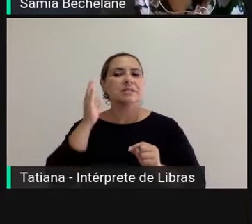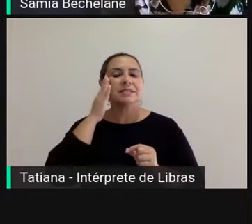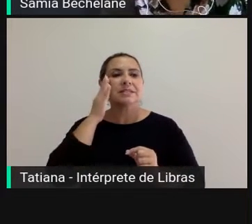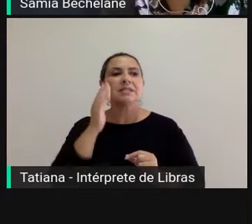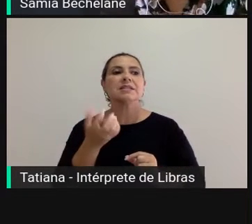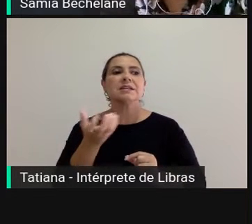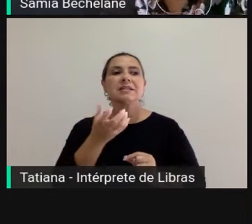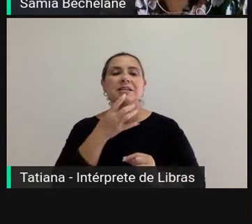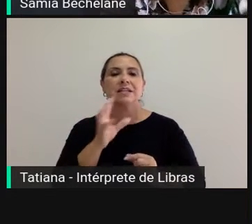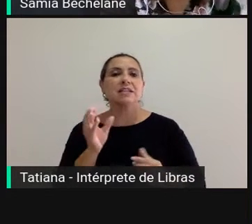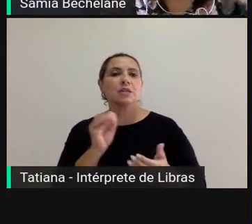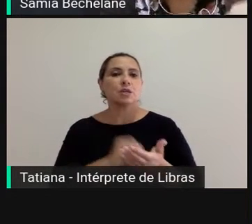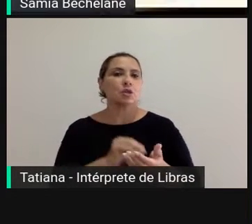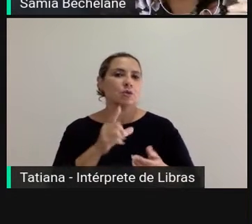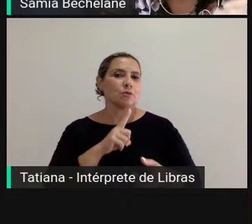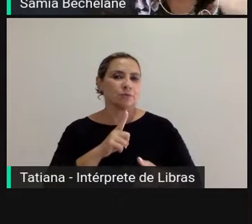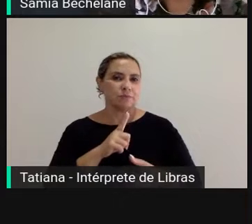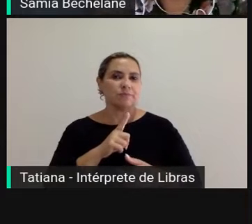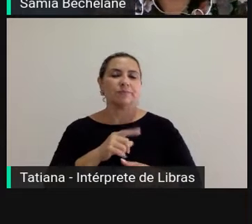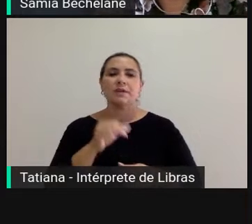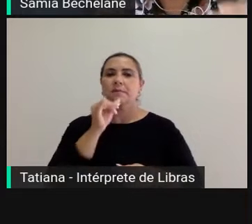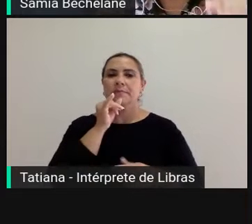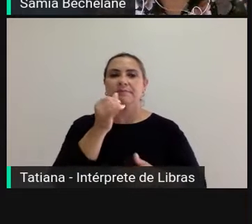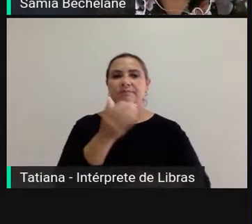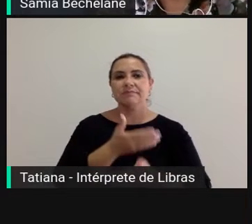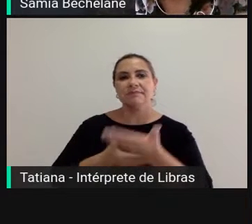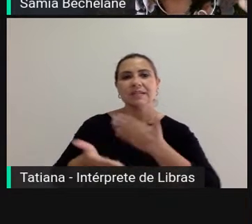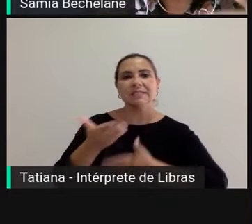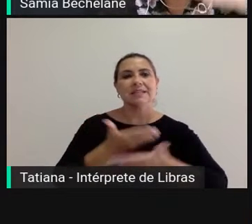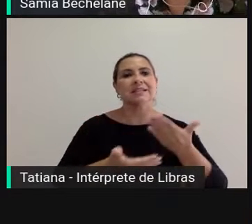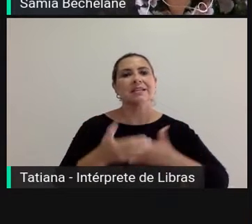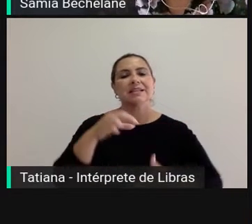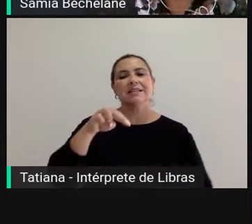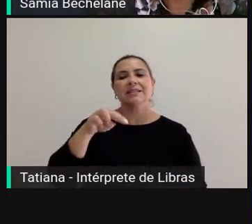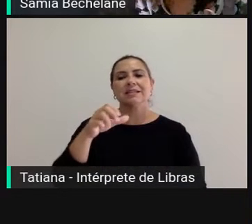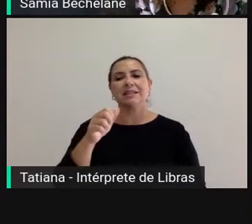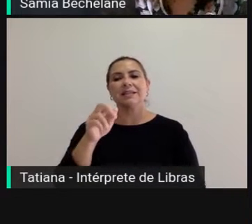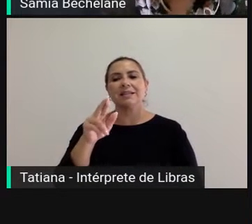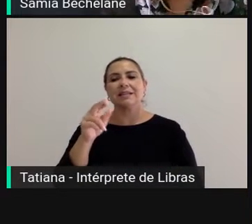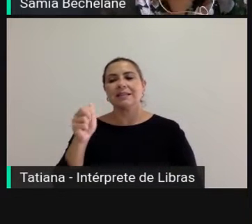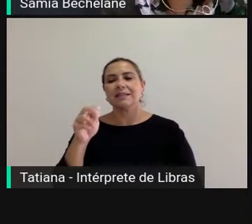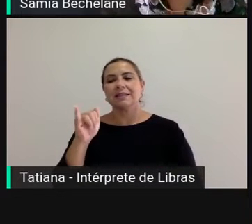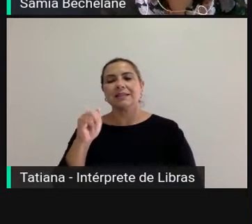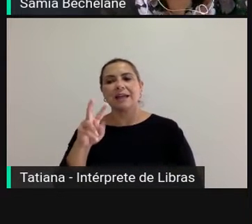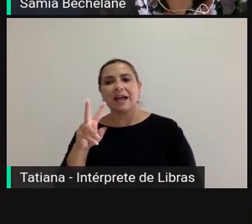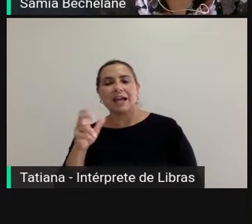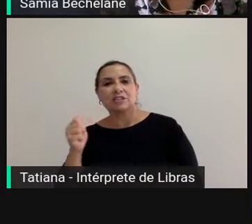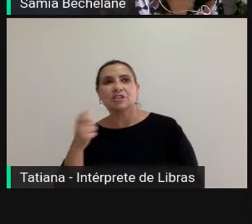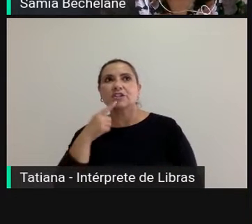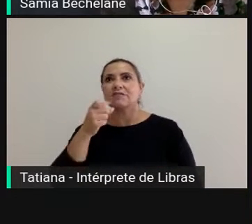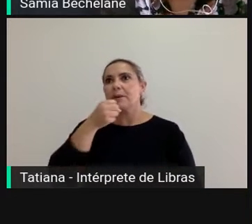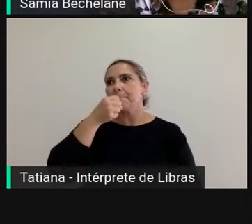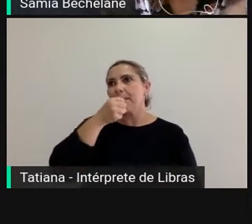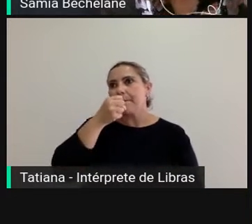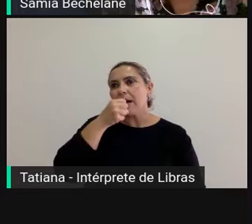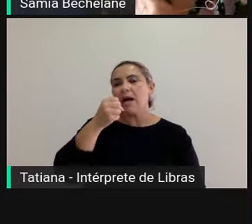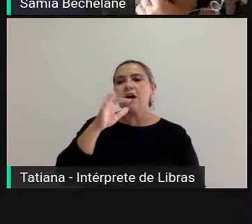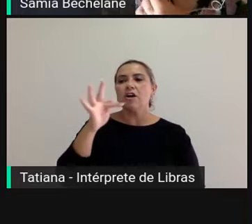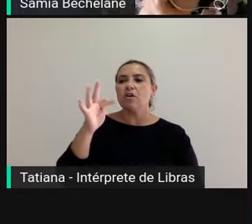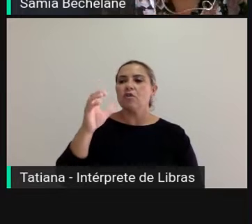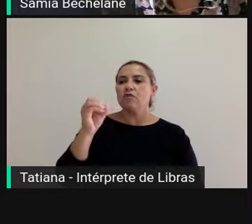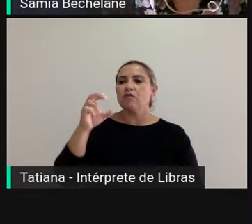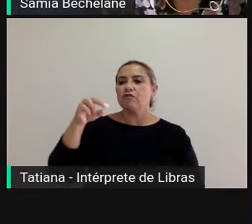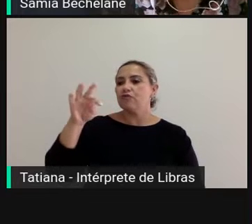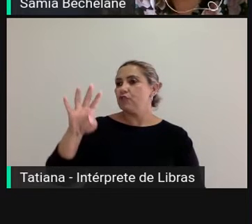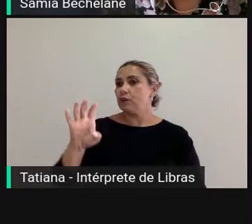tentando preencher ali, né? Tanto em relação à narrativa, a enquadramentos, a fontes, né? Então, o pessoal da Uma Preta, por